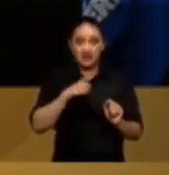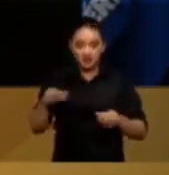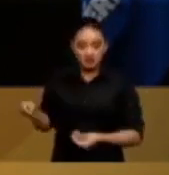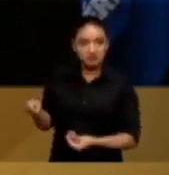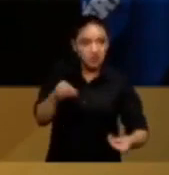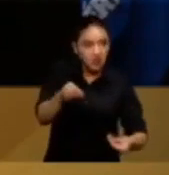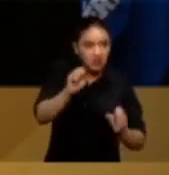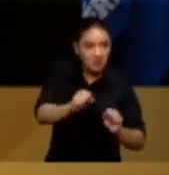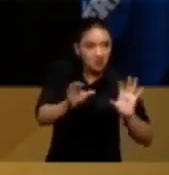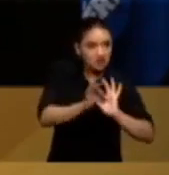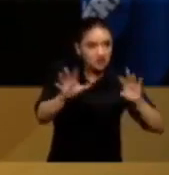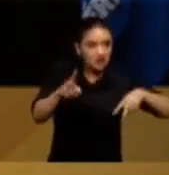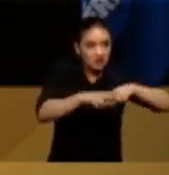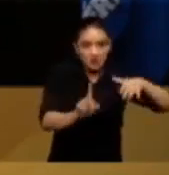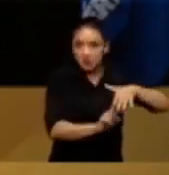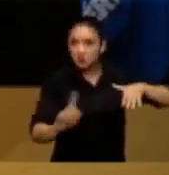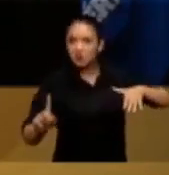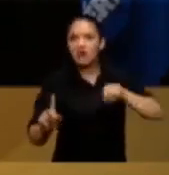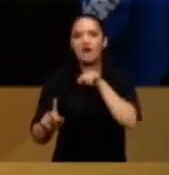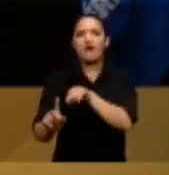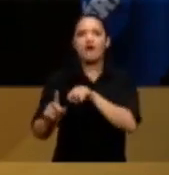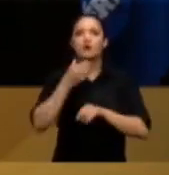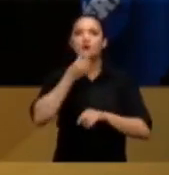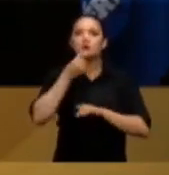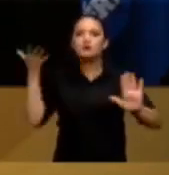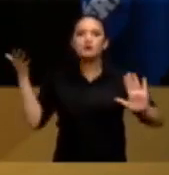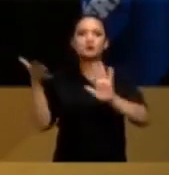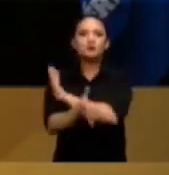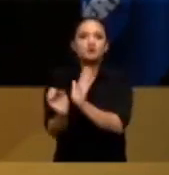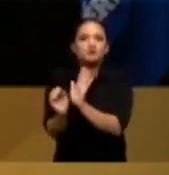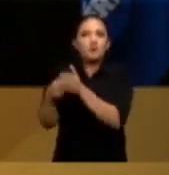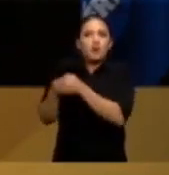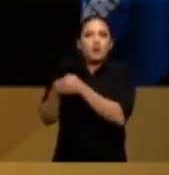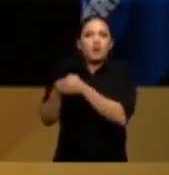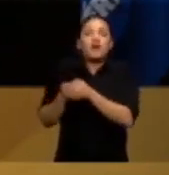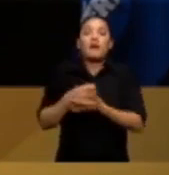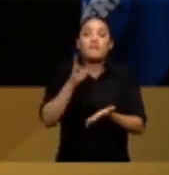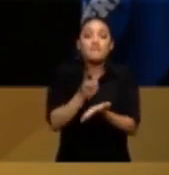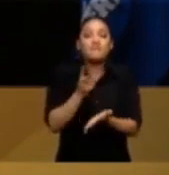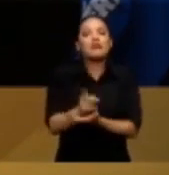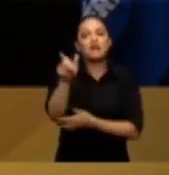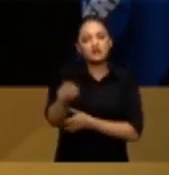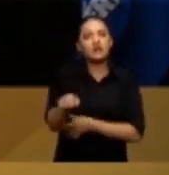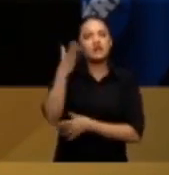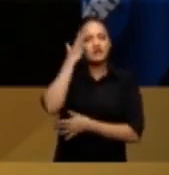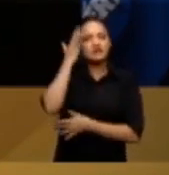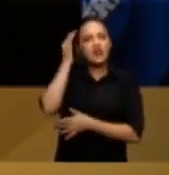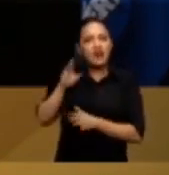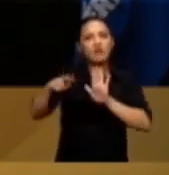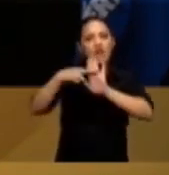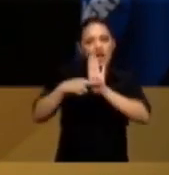soltura, o paciente tomou o rumo ignorado. Mesmo cientificado das condições